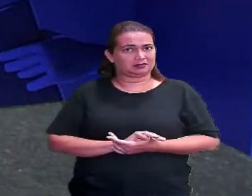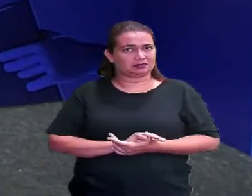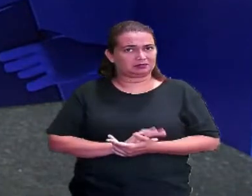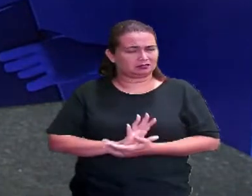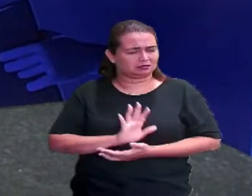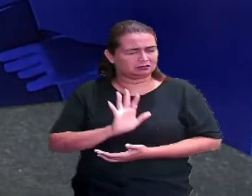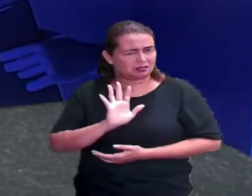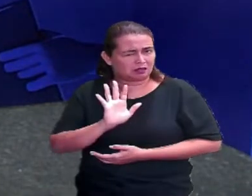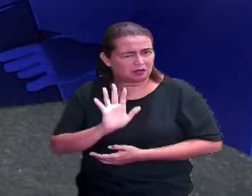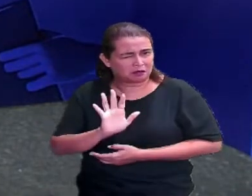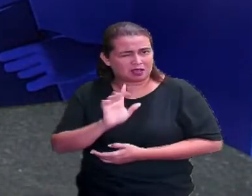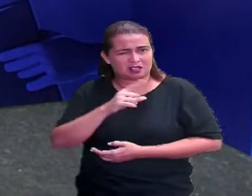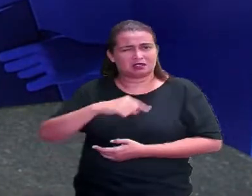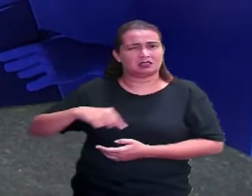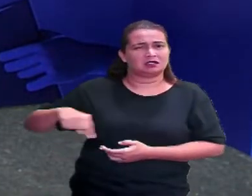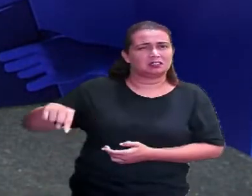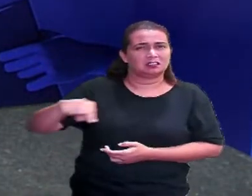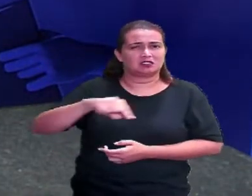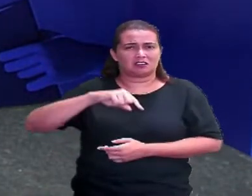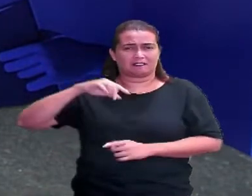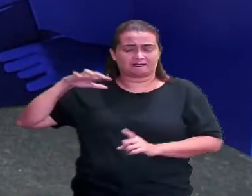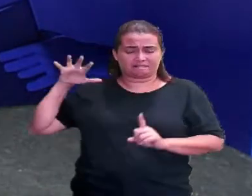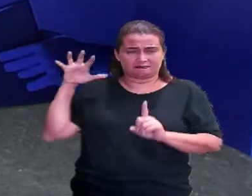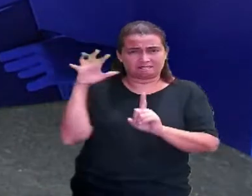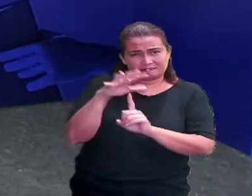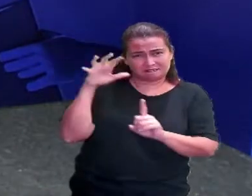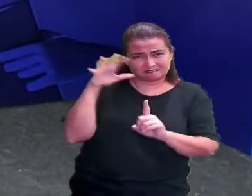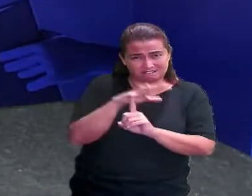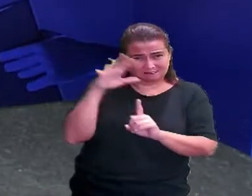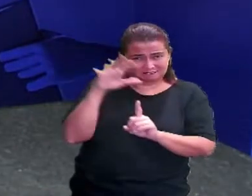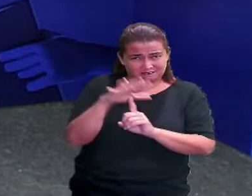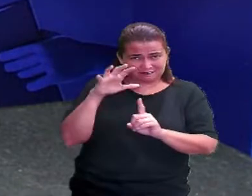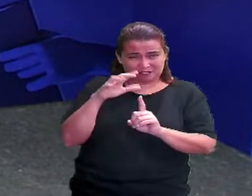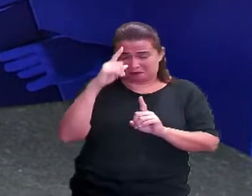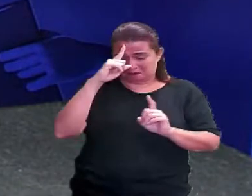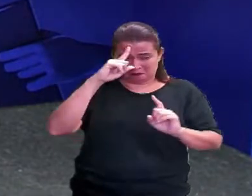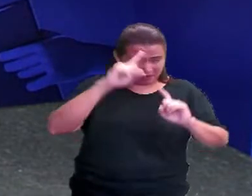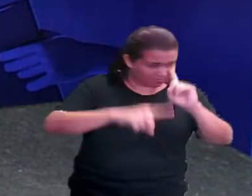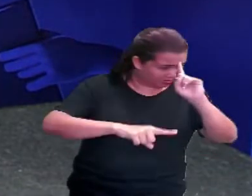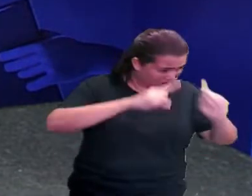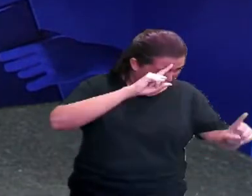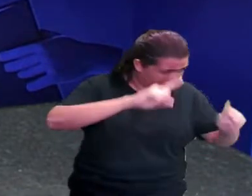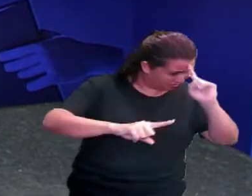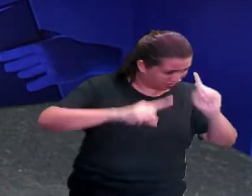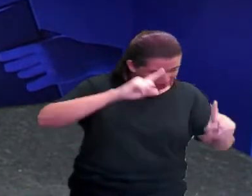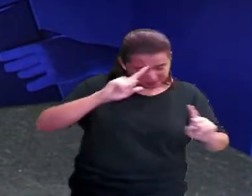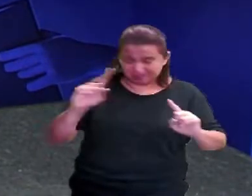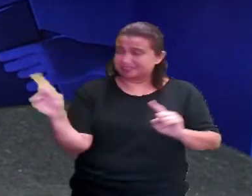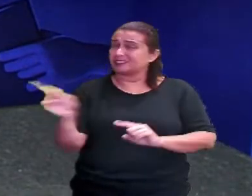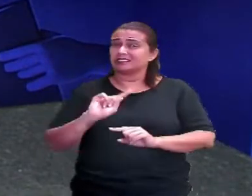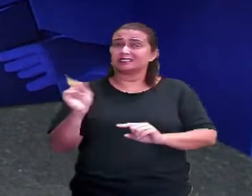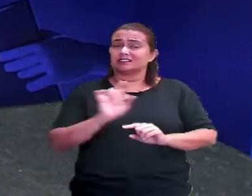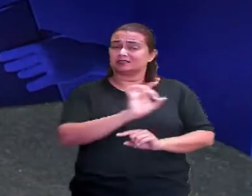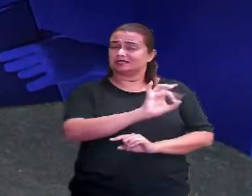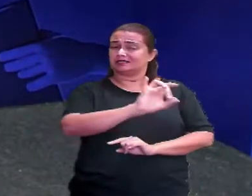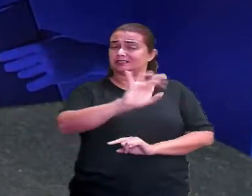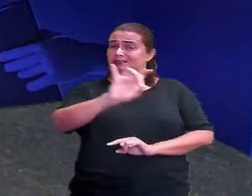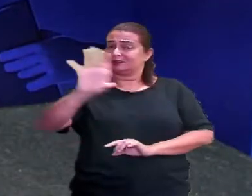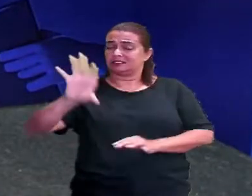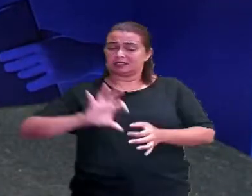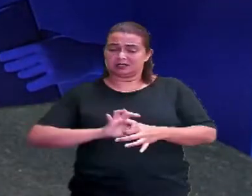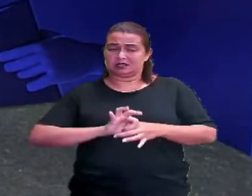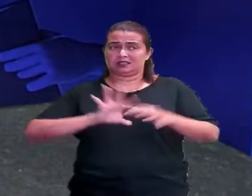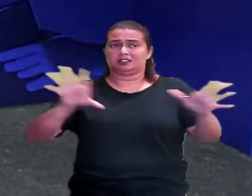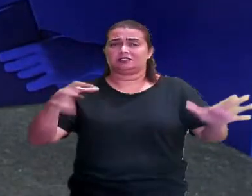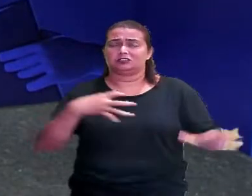goela abaixo e a gente não resolve por decreto. Os falantes eles têm autonomia e eles é que vão de alguma